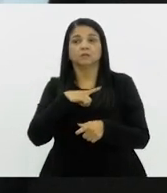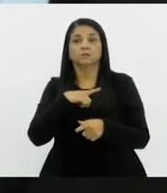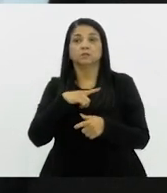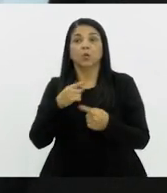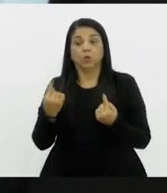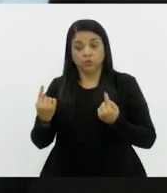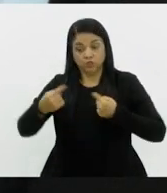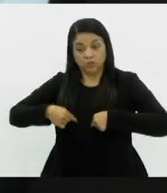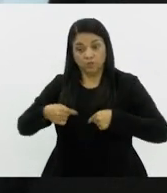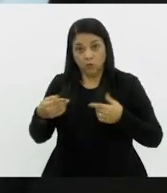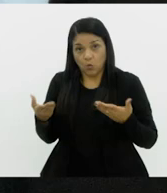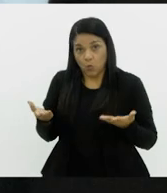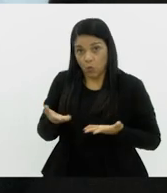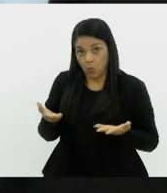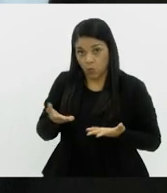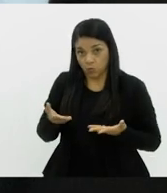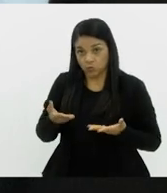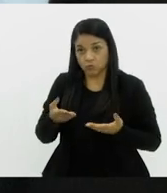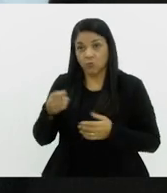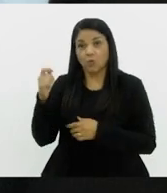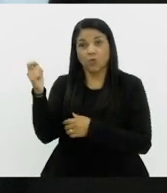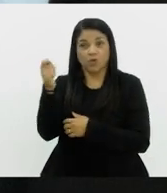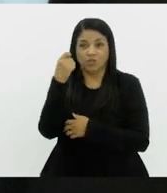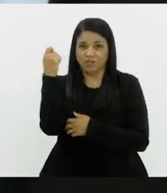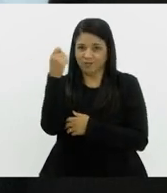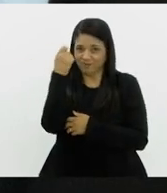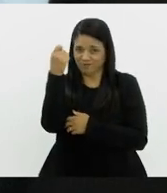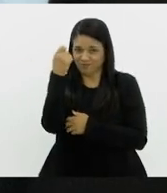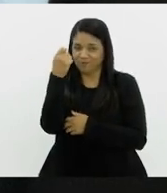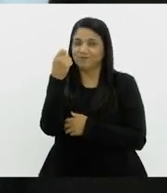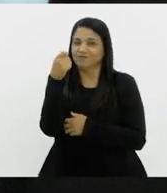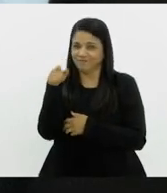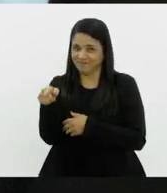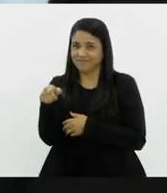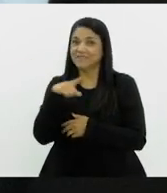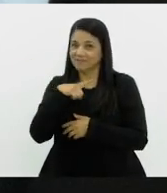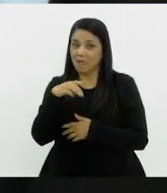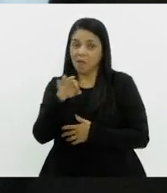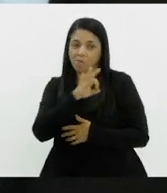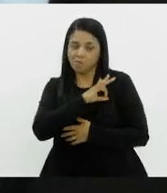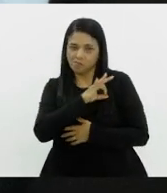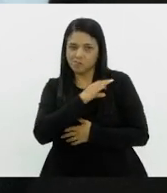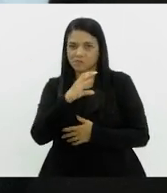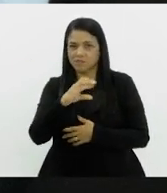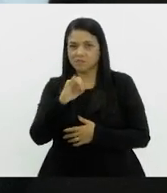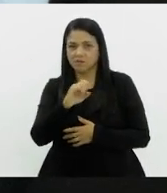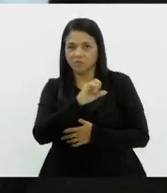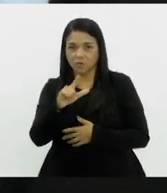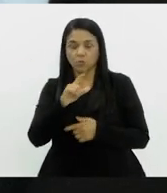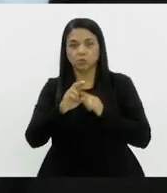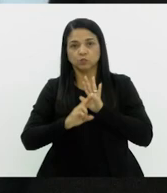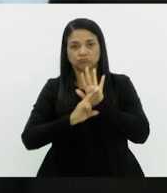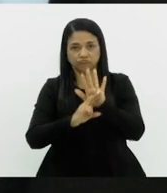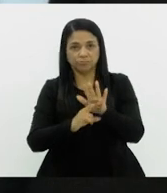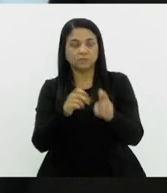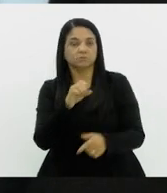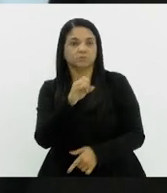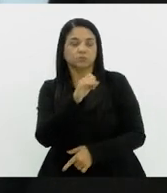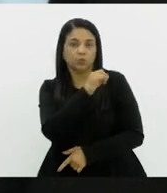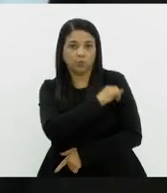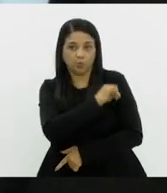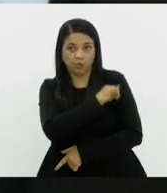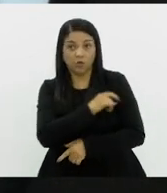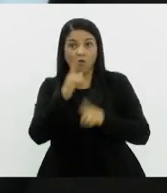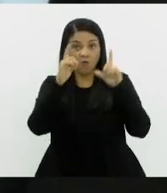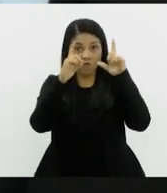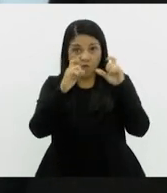desafio atual, que é o Rio Grande do Sul, onde nós temos, inclusive, a Polícia Civil do Rio de Janeiro nos representando, fazendo um trabalho. Essas fotos